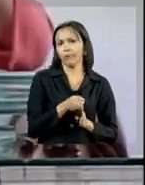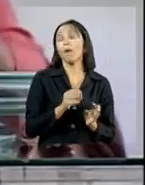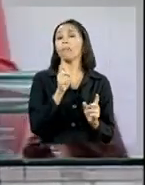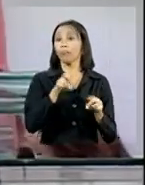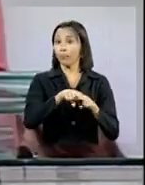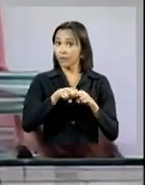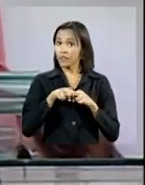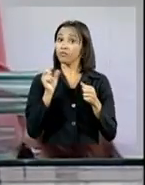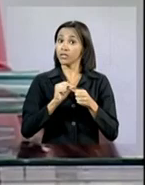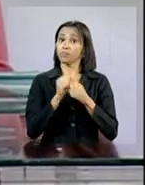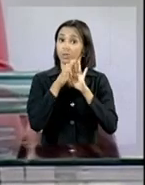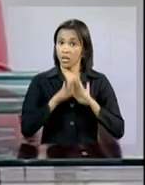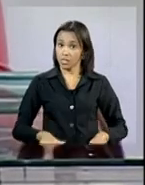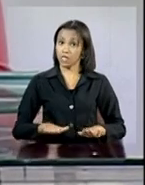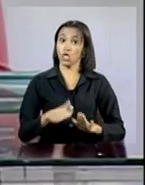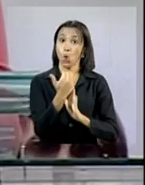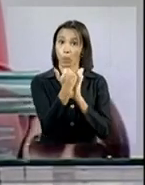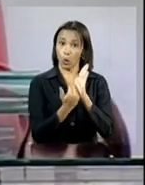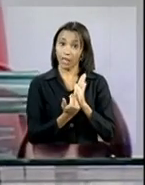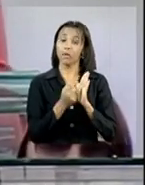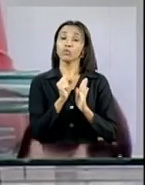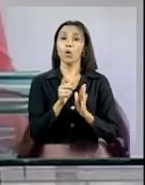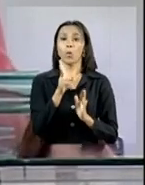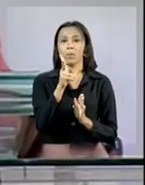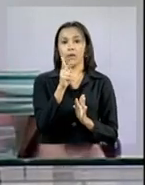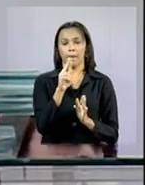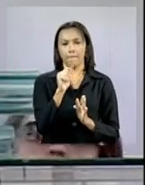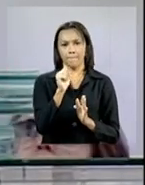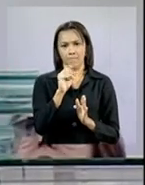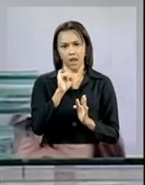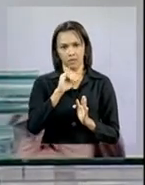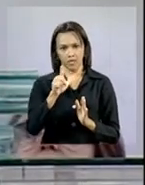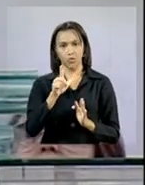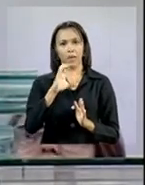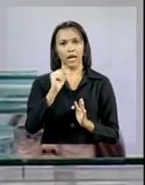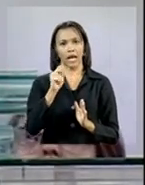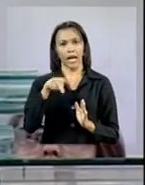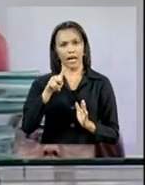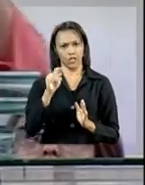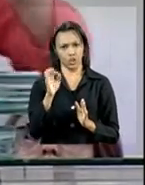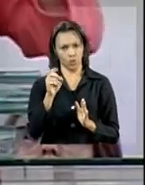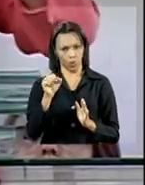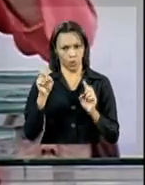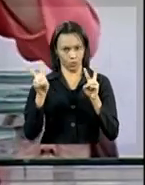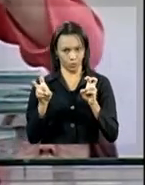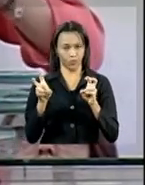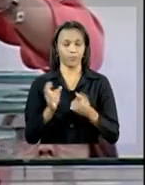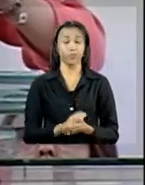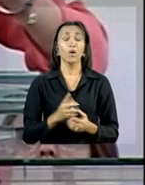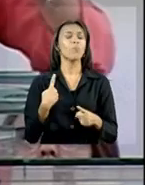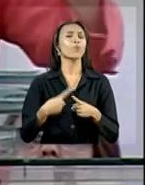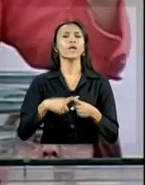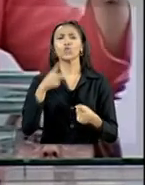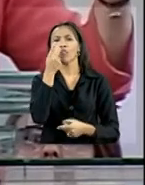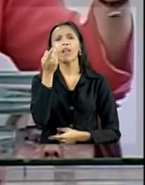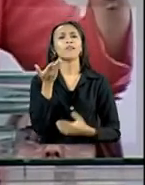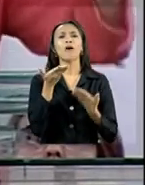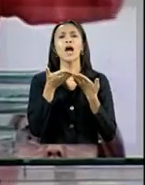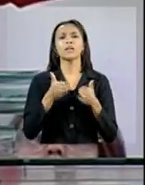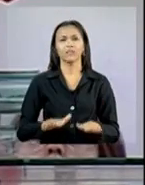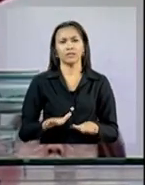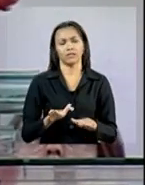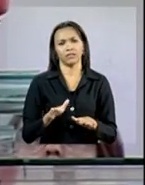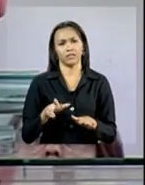fizemos o programa Brasil carinhoso Além disso por que que eu tô falando aqui nesse